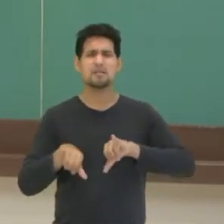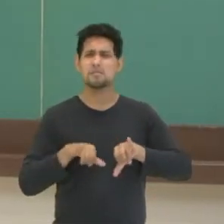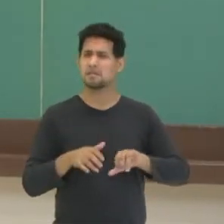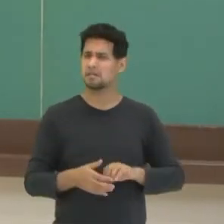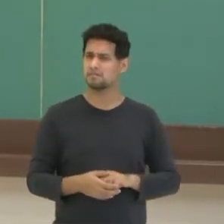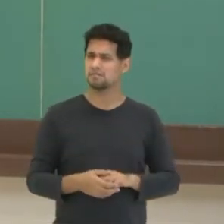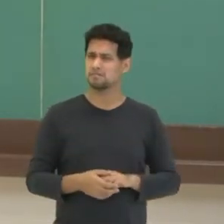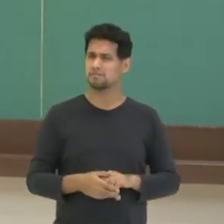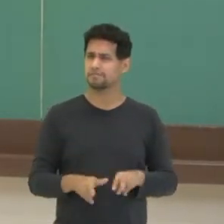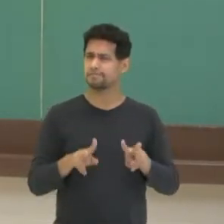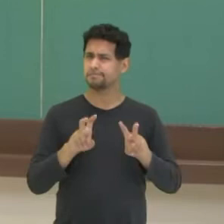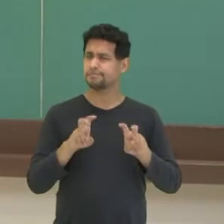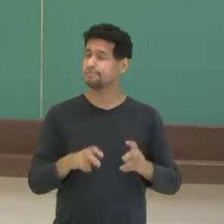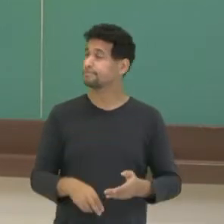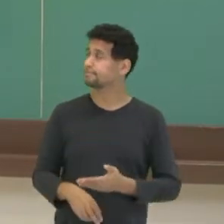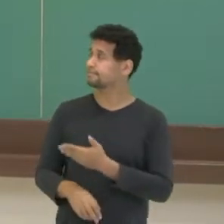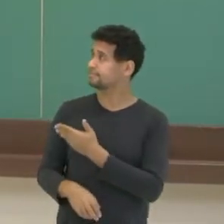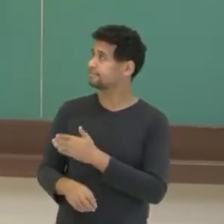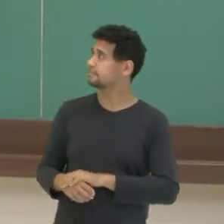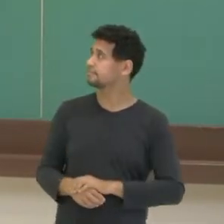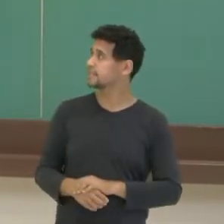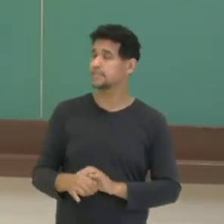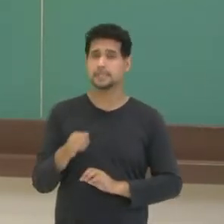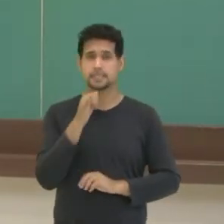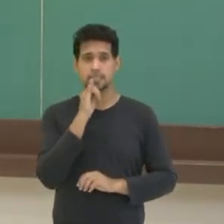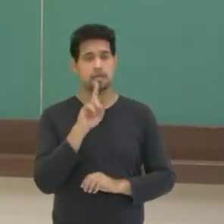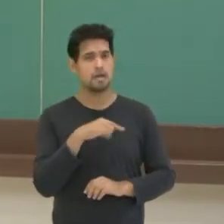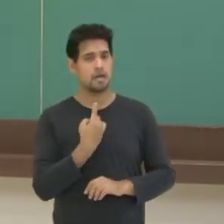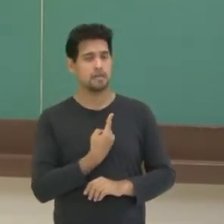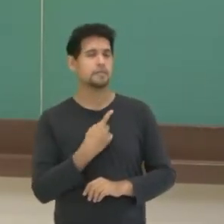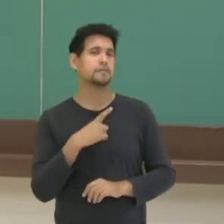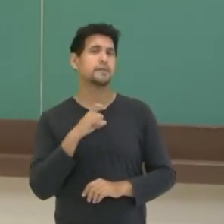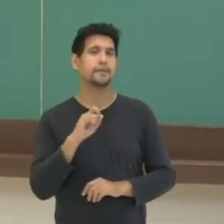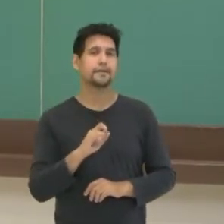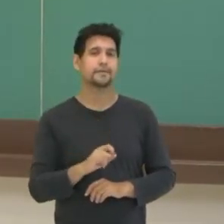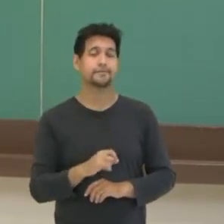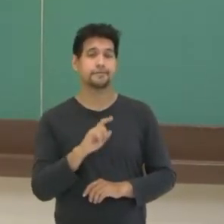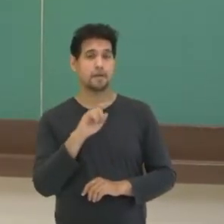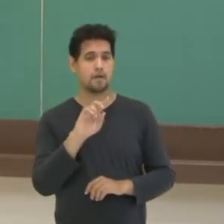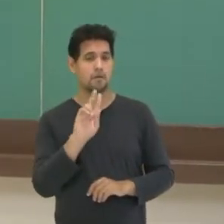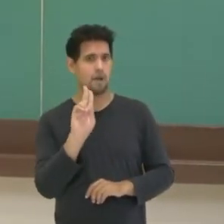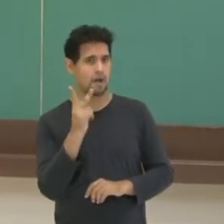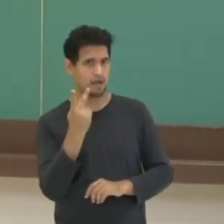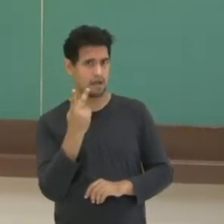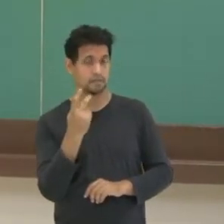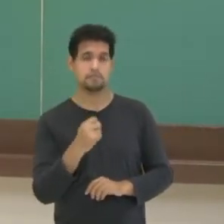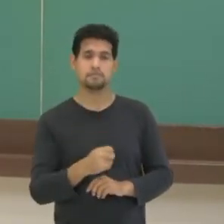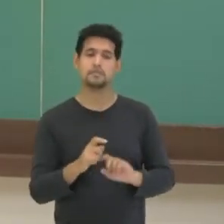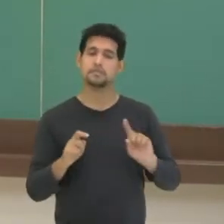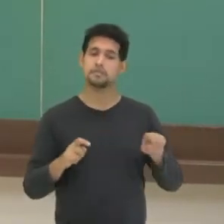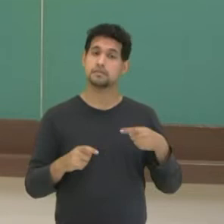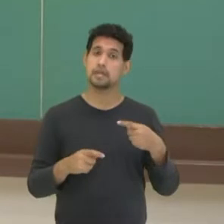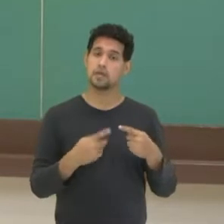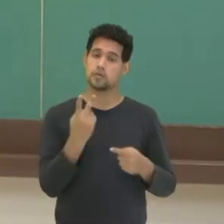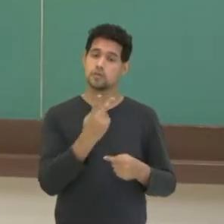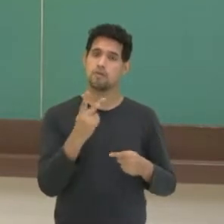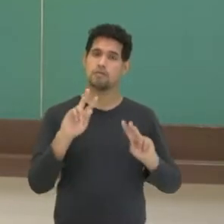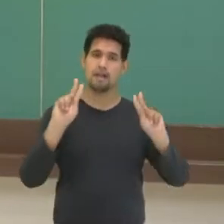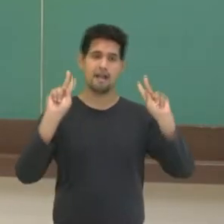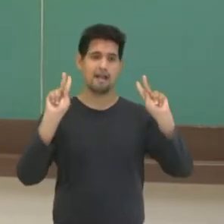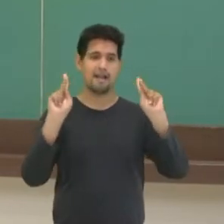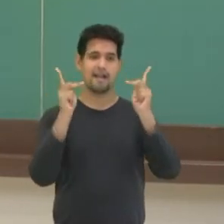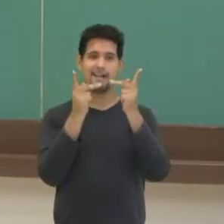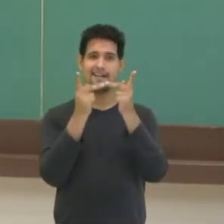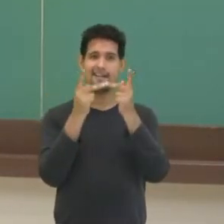aqui esta outra imagem. Enquanto essa nós tínhamos um H, essa nós temos dois Hs, ou